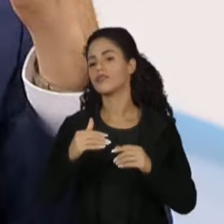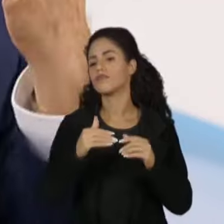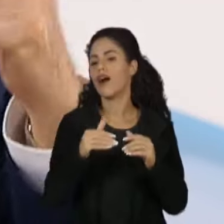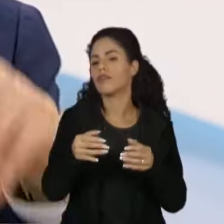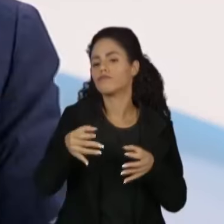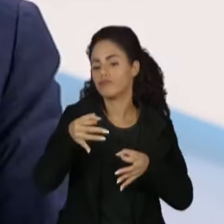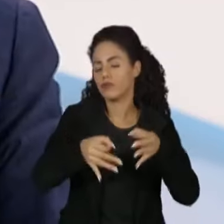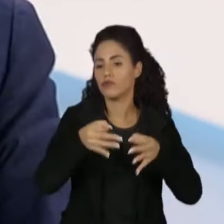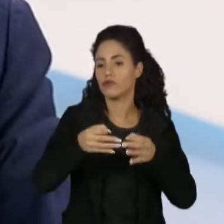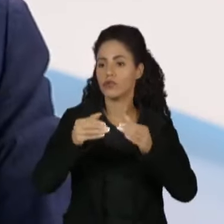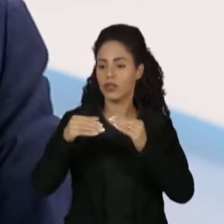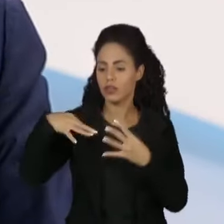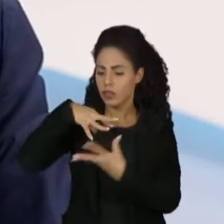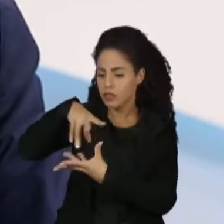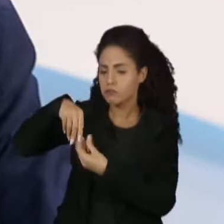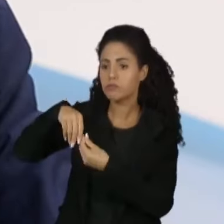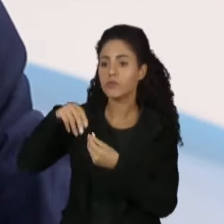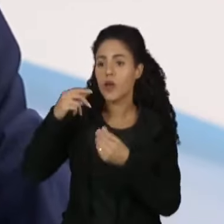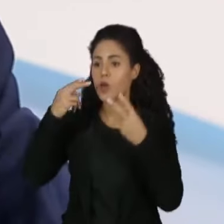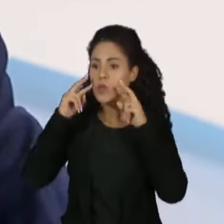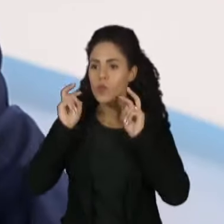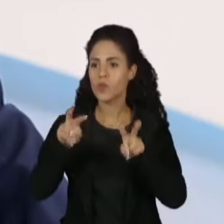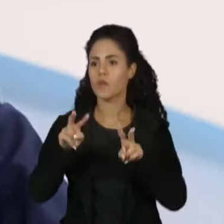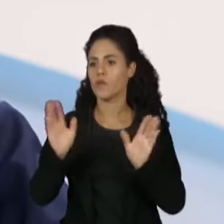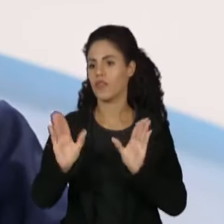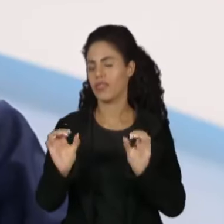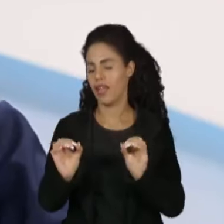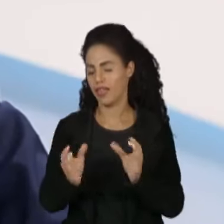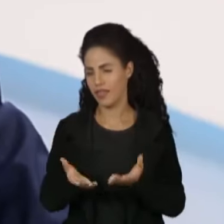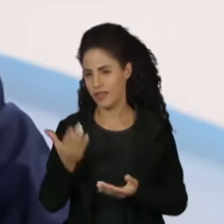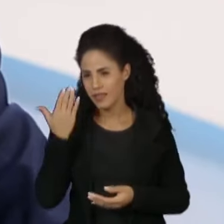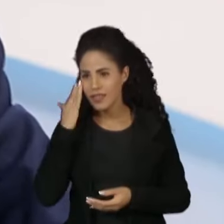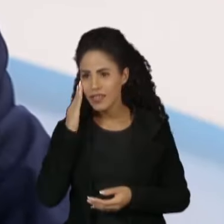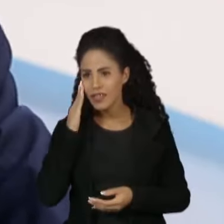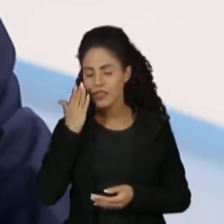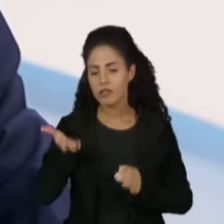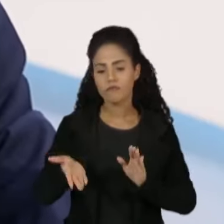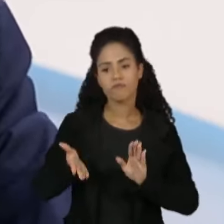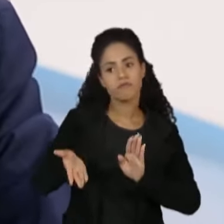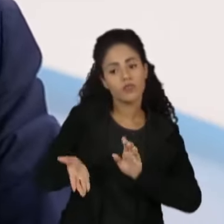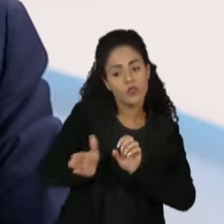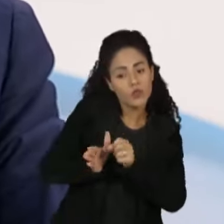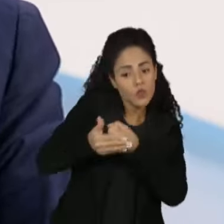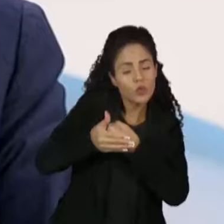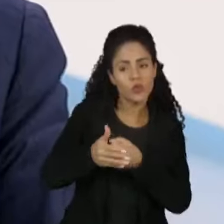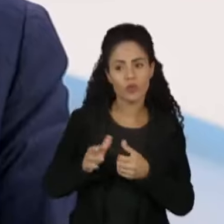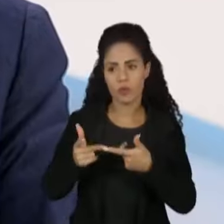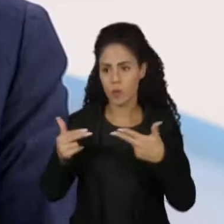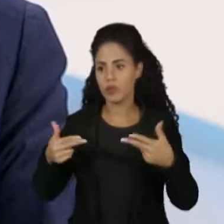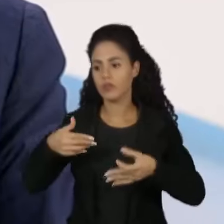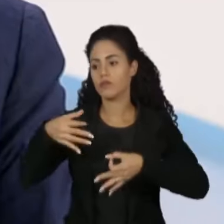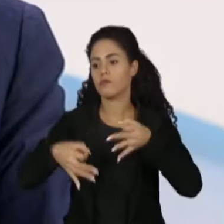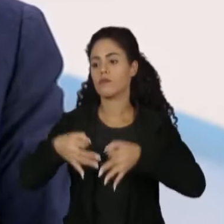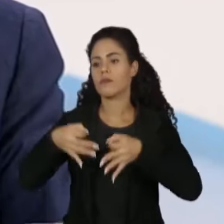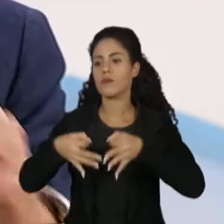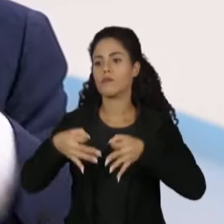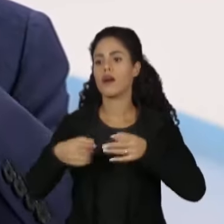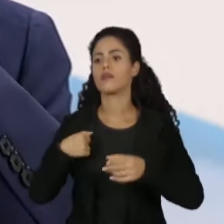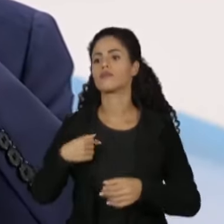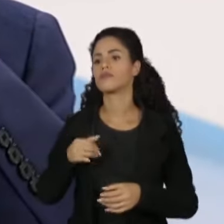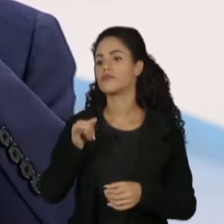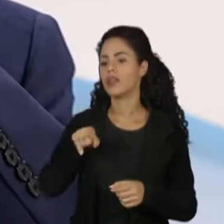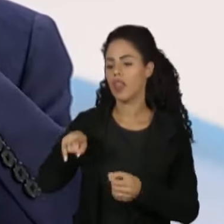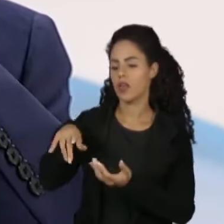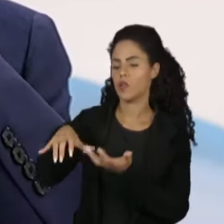notícias. Por isso que eu mencionei isso para o Felipe. As questões que estão em discussão no